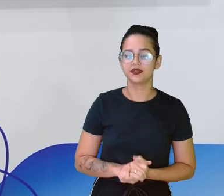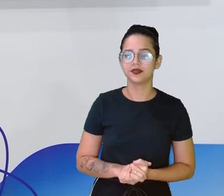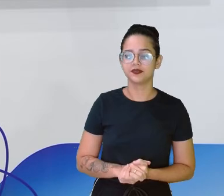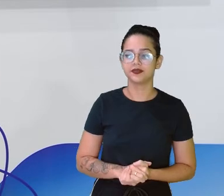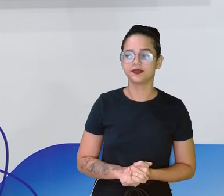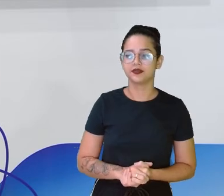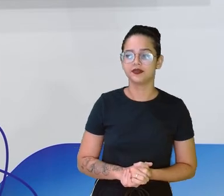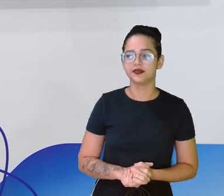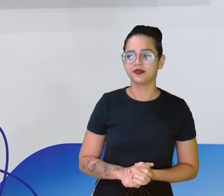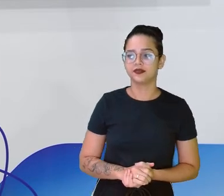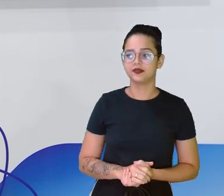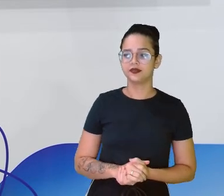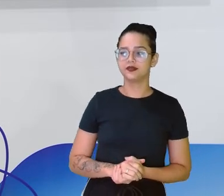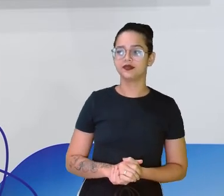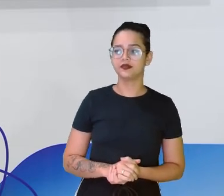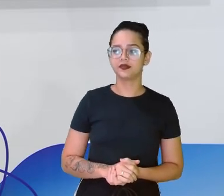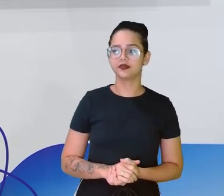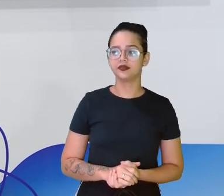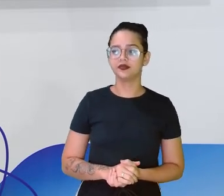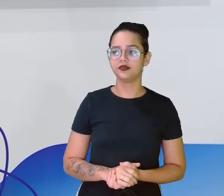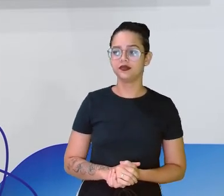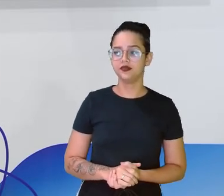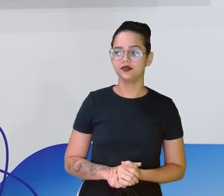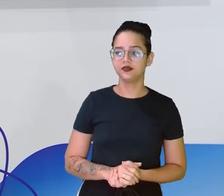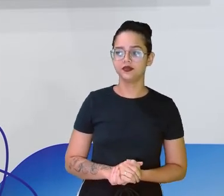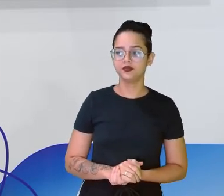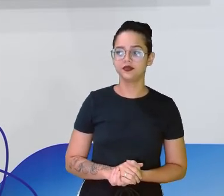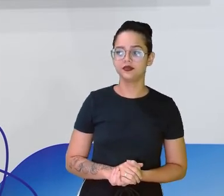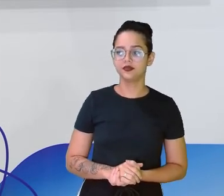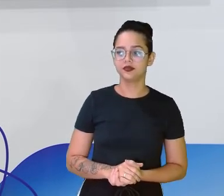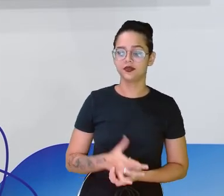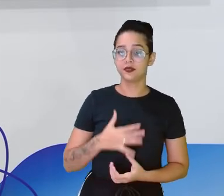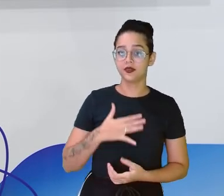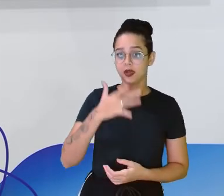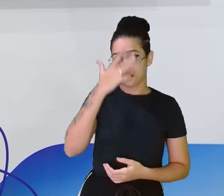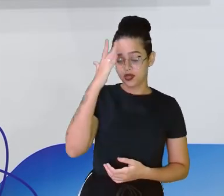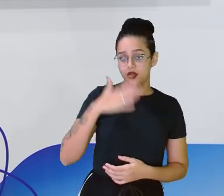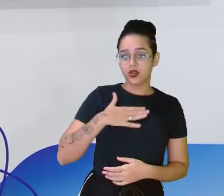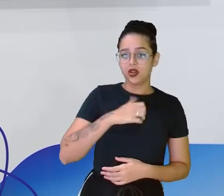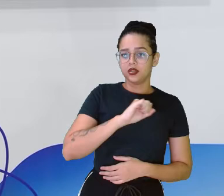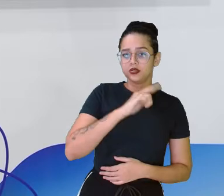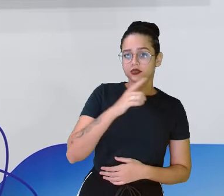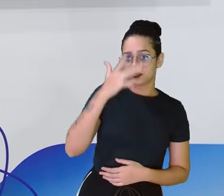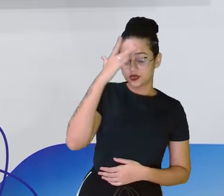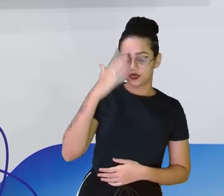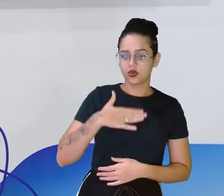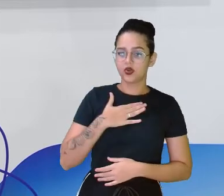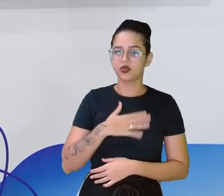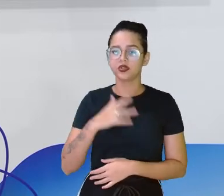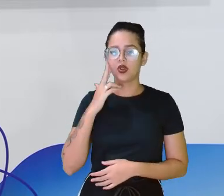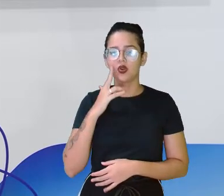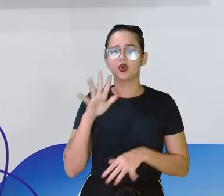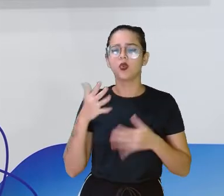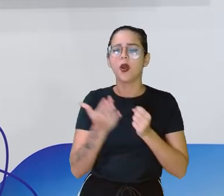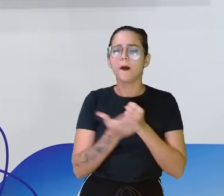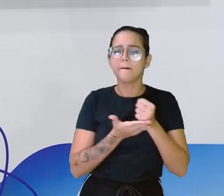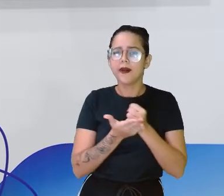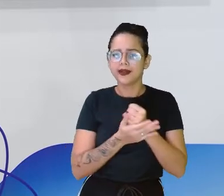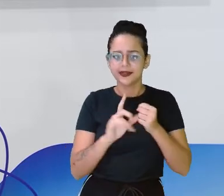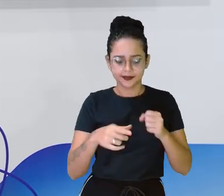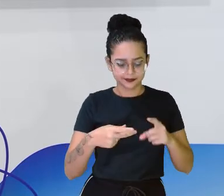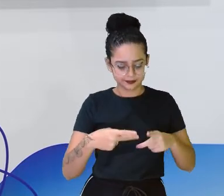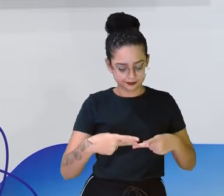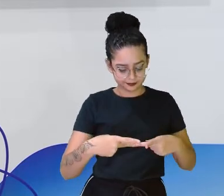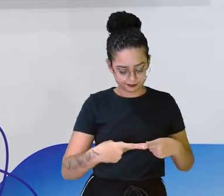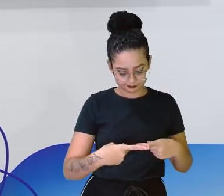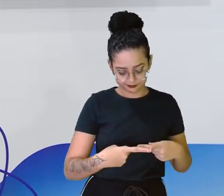Para quem gosta de azul, para quem gosta de rosa, vou fazer. Base o quê, gente? Quadrada. Então, eu